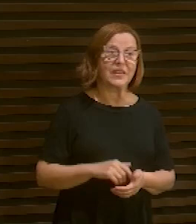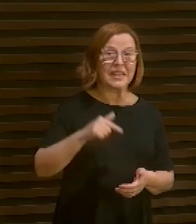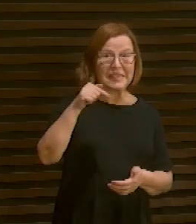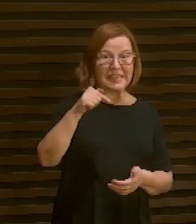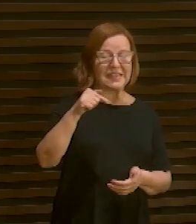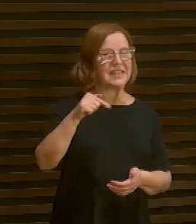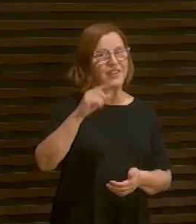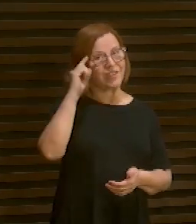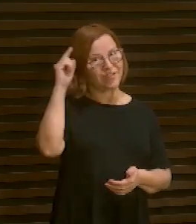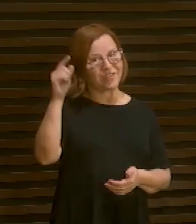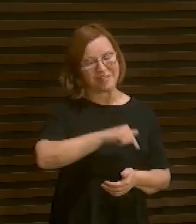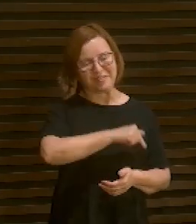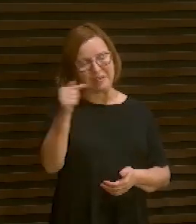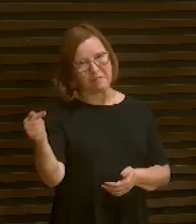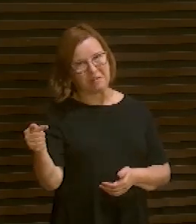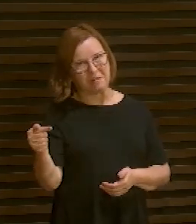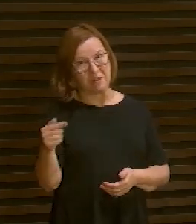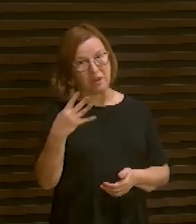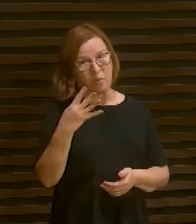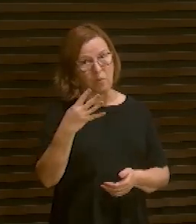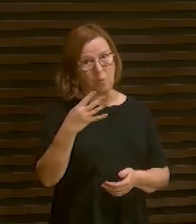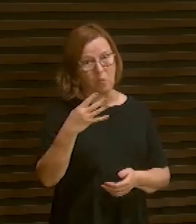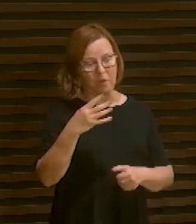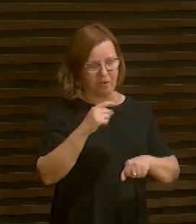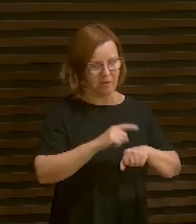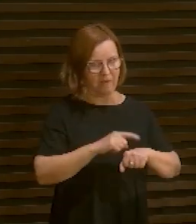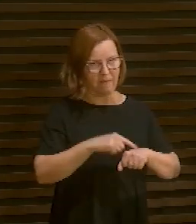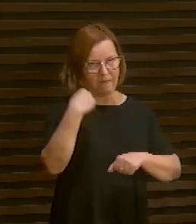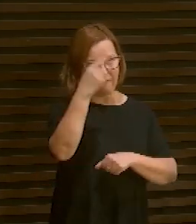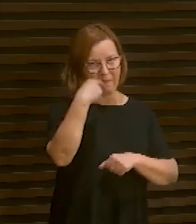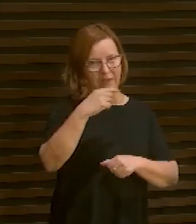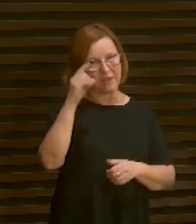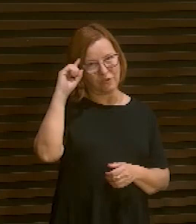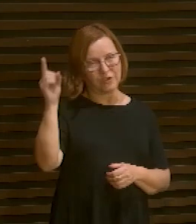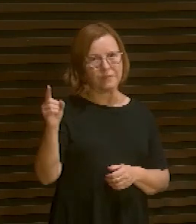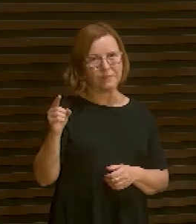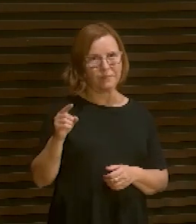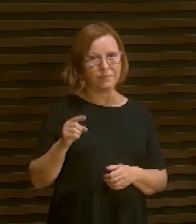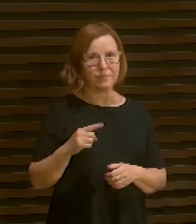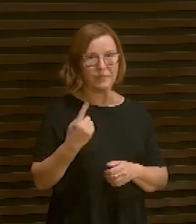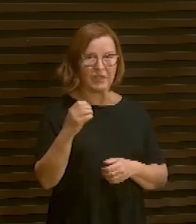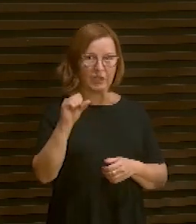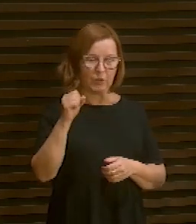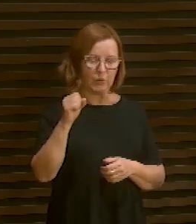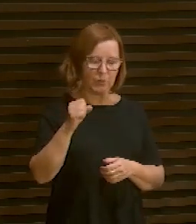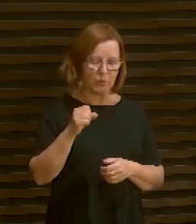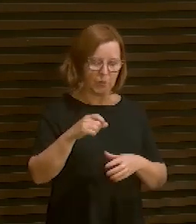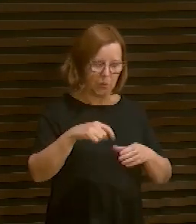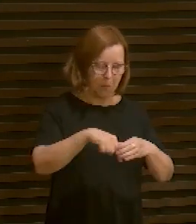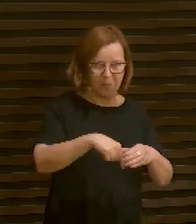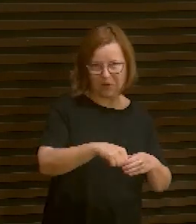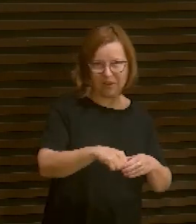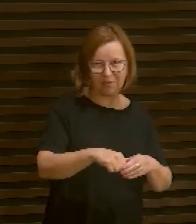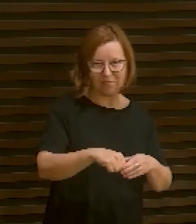semana, 4 horas por dia, 18 buracos,